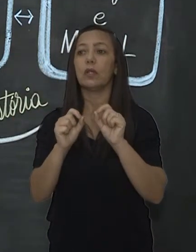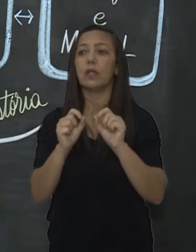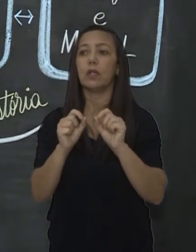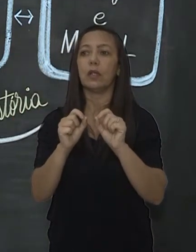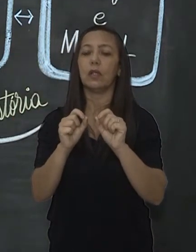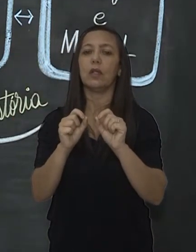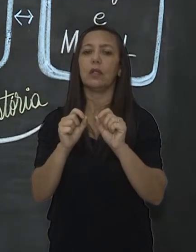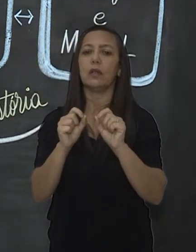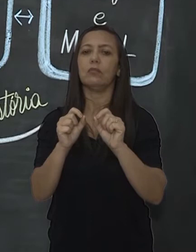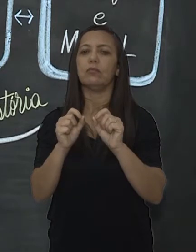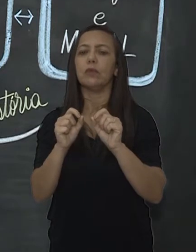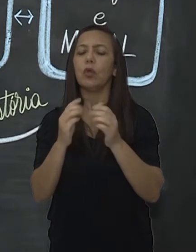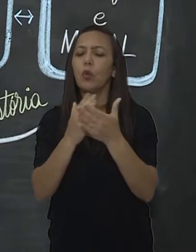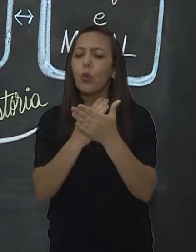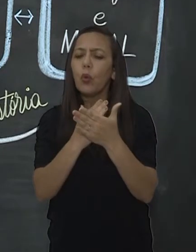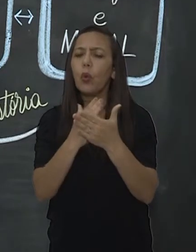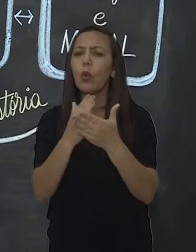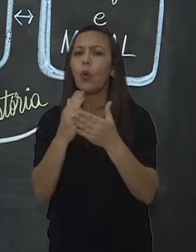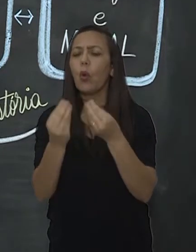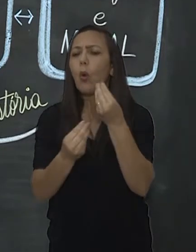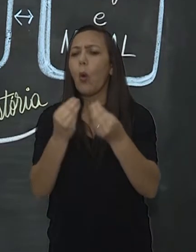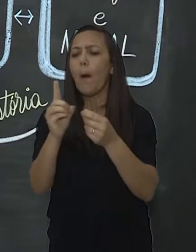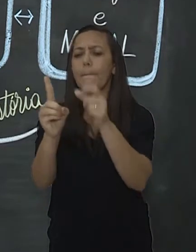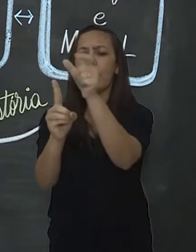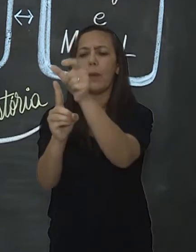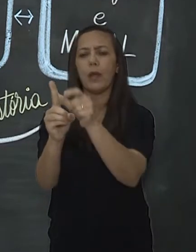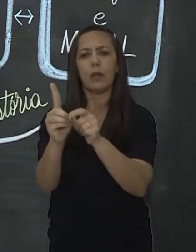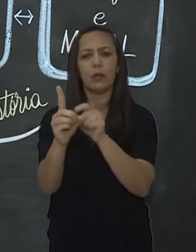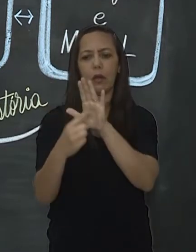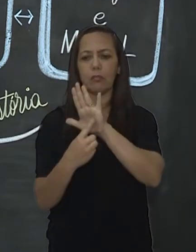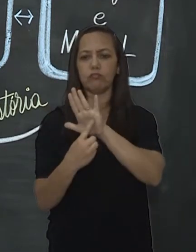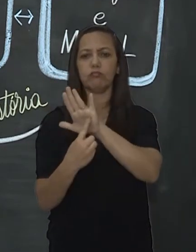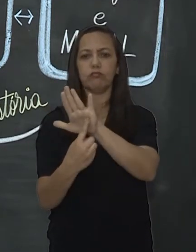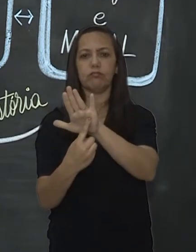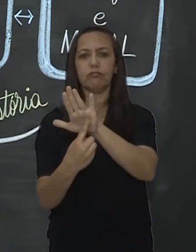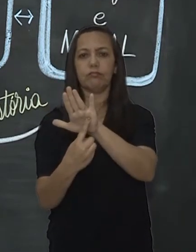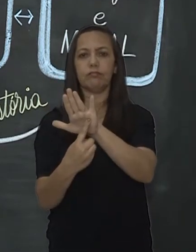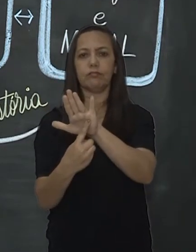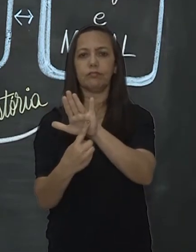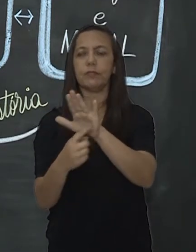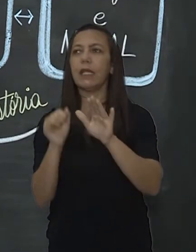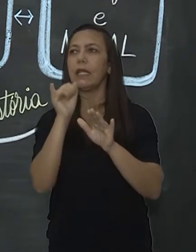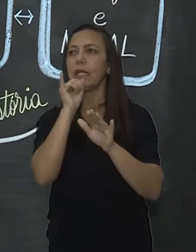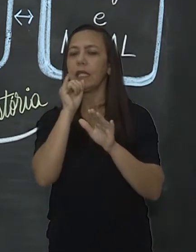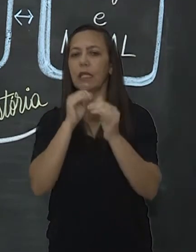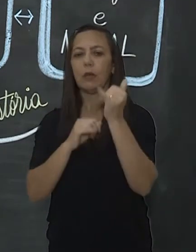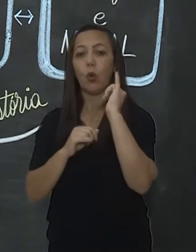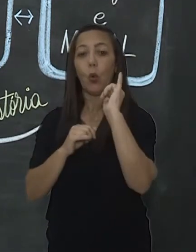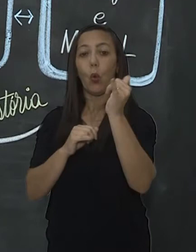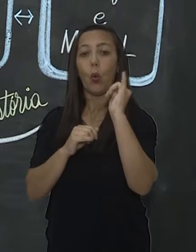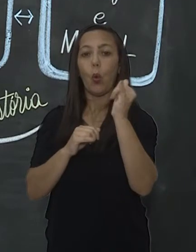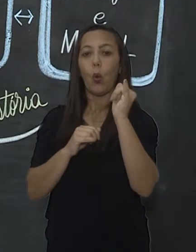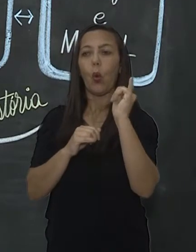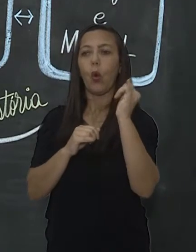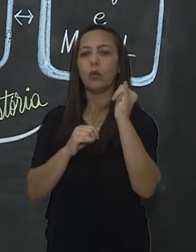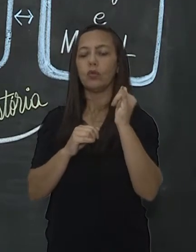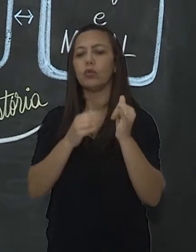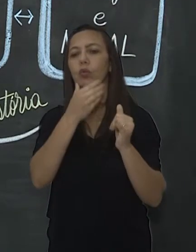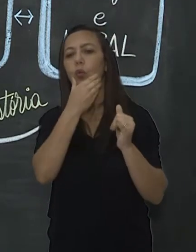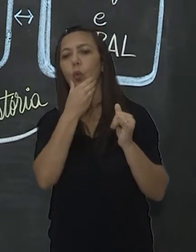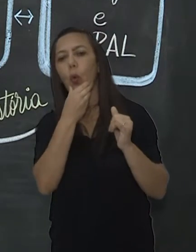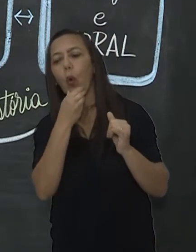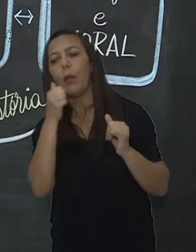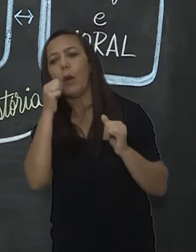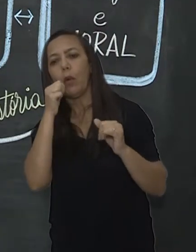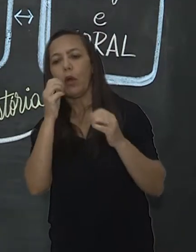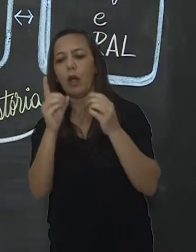chama de situação inicial, que é como o personagem se apresenta logo no começo. Vamos imaginar que seja um conto, que seja uma narrativa sobre um casal que se